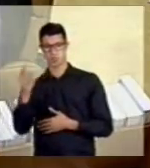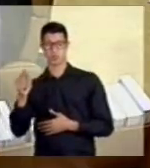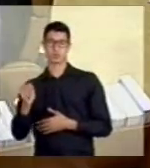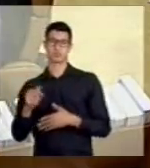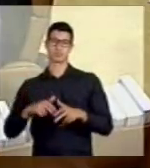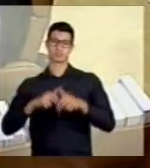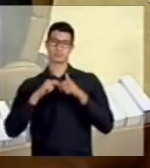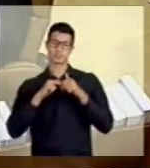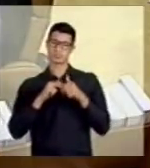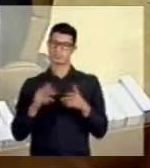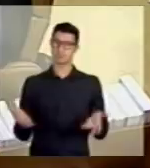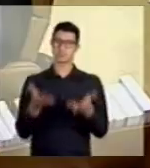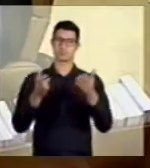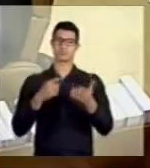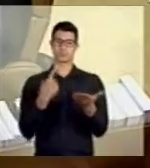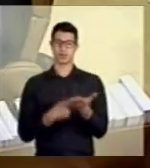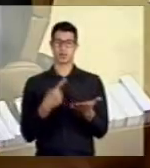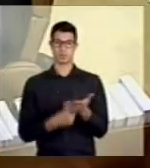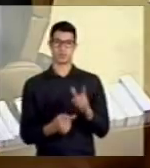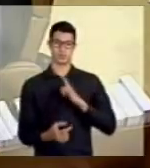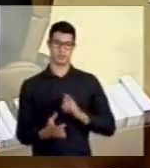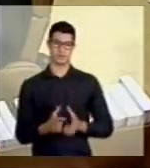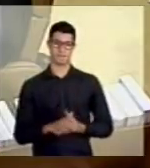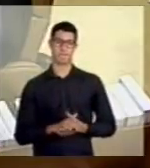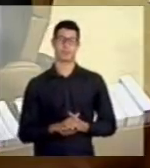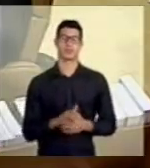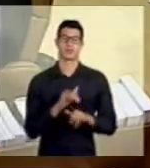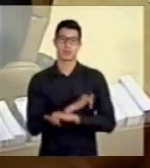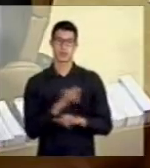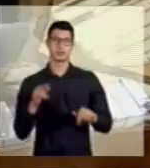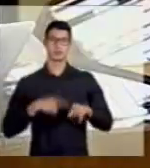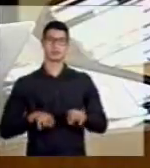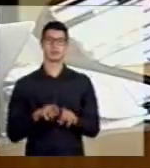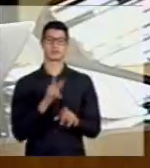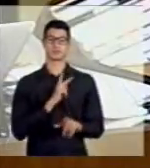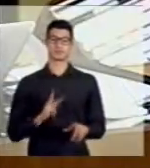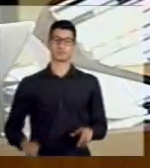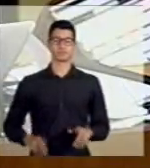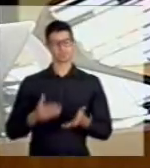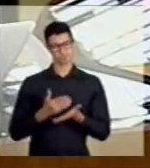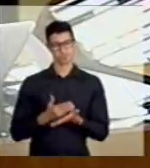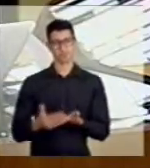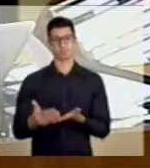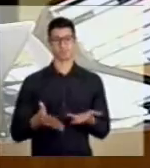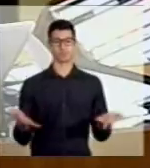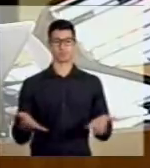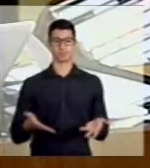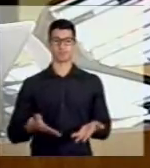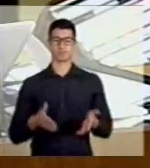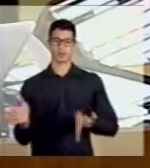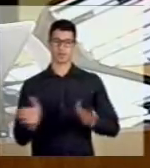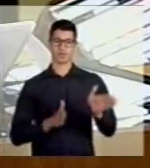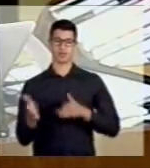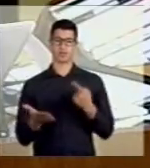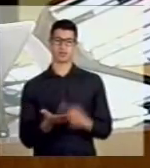opinou pela homologação do acordo. E digo, então, senhor presidente, e analiso inicialmente a viabilidade de